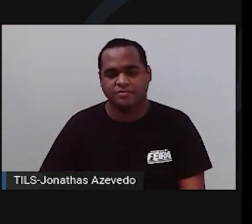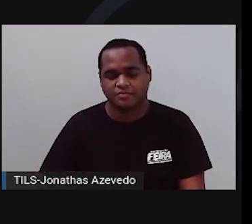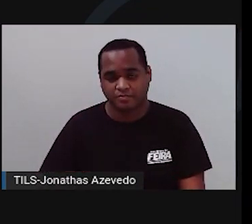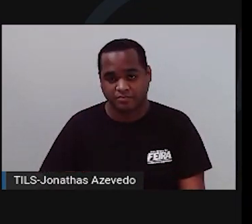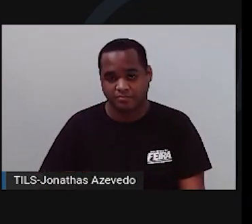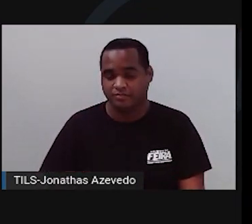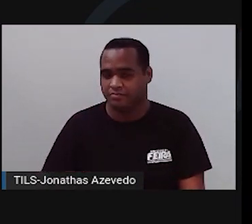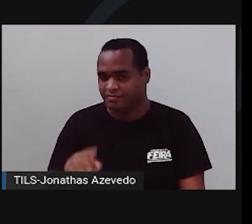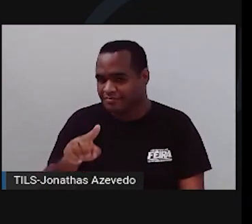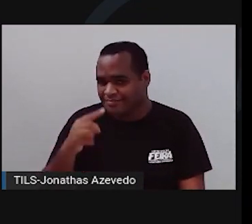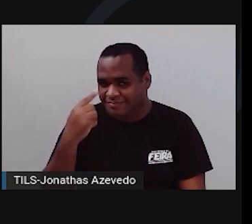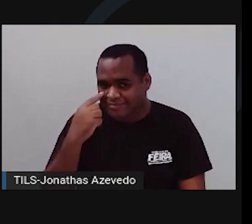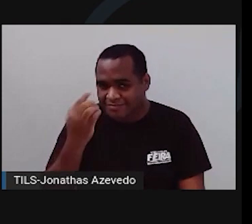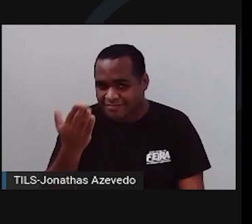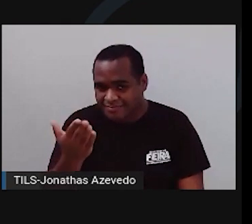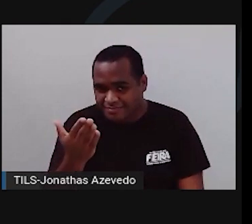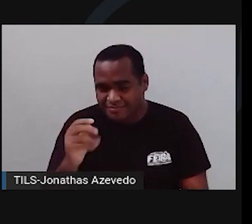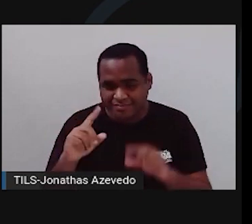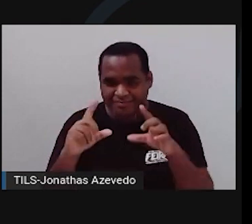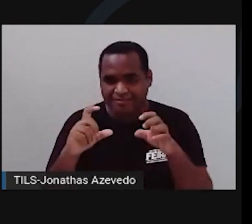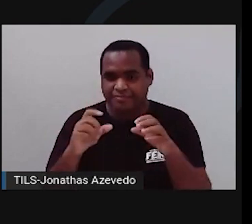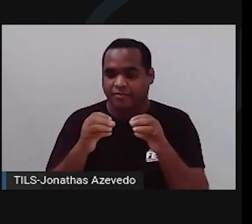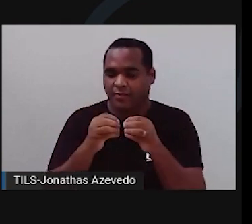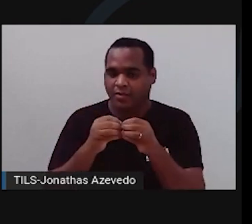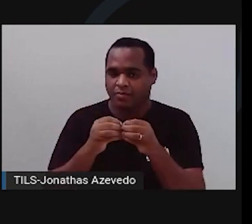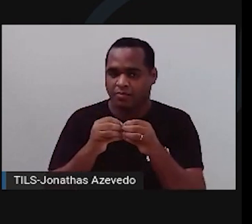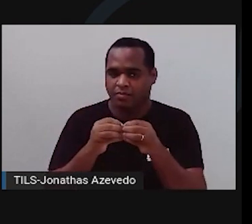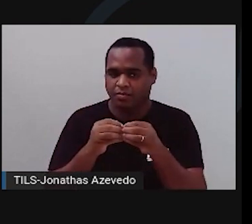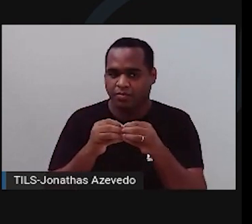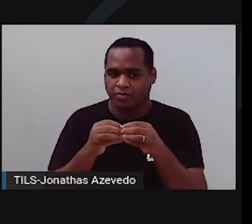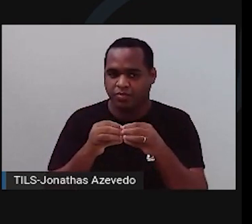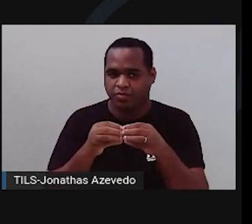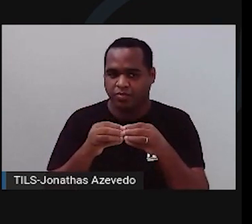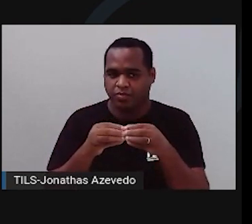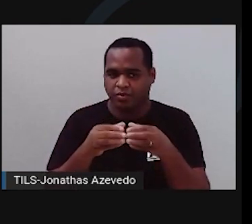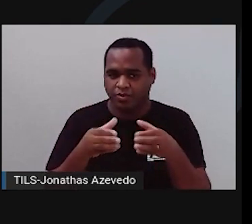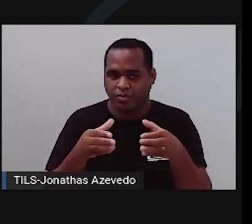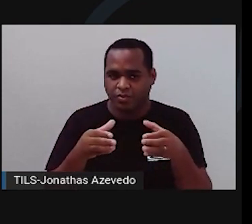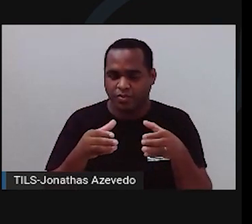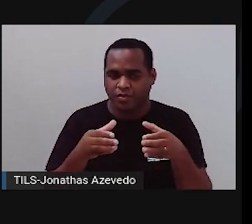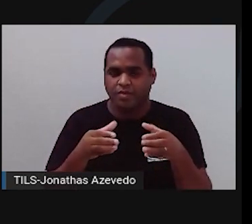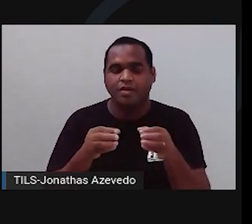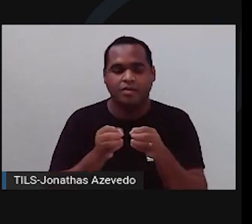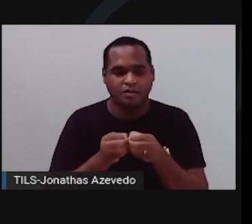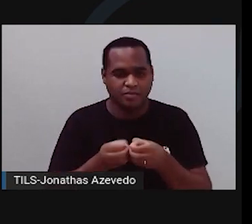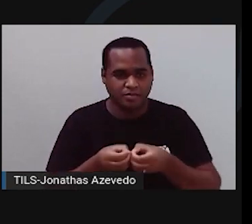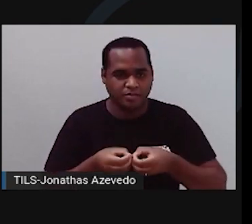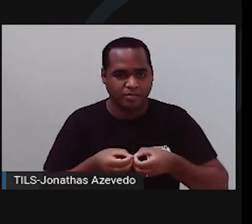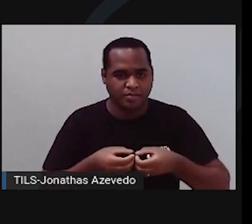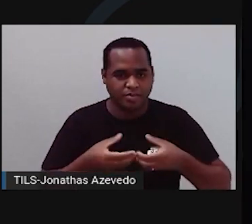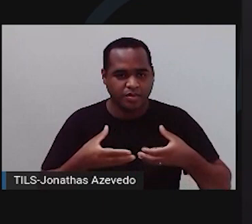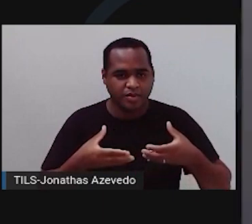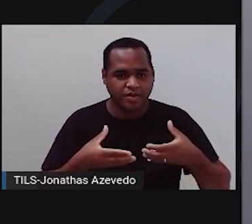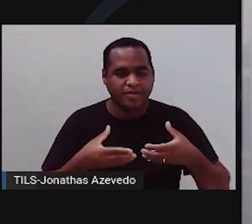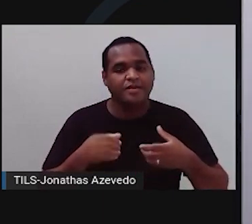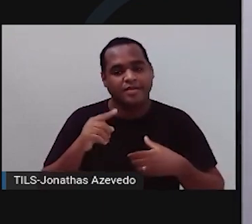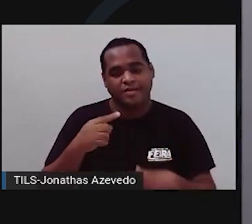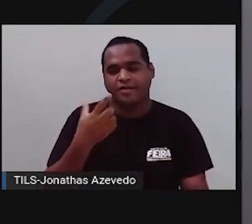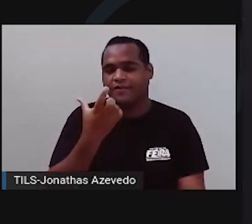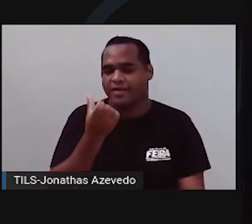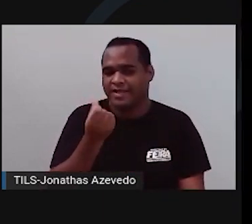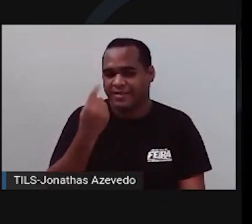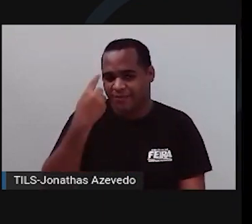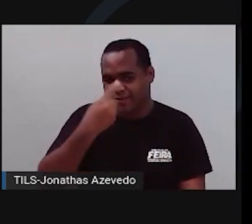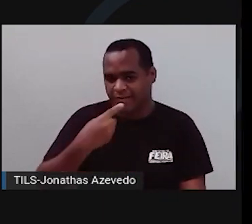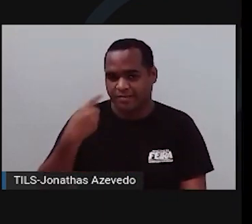Mais tarde, estes pronúcleos vão se fundir e dar início ao embrião, que com aproximadamente 26 horas começa a